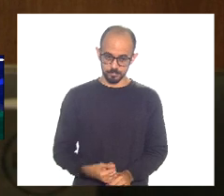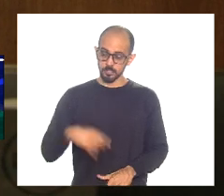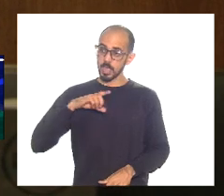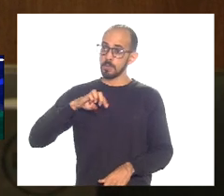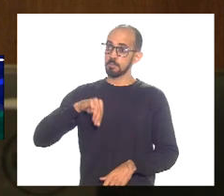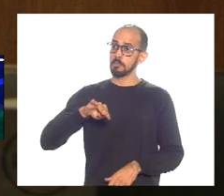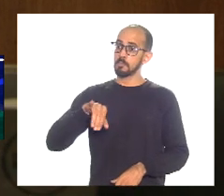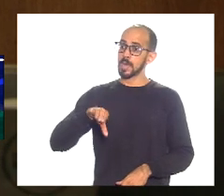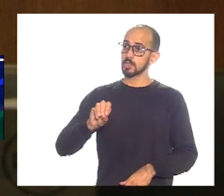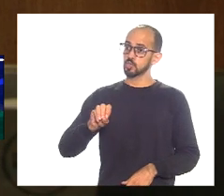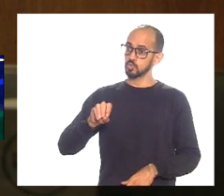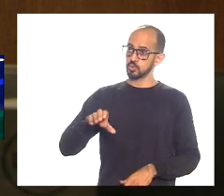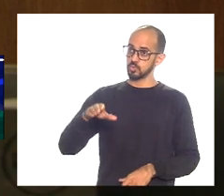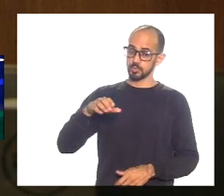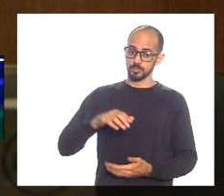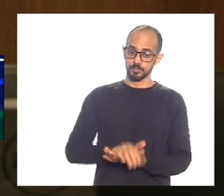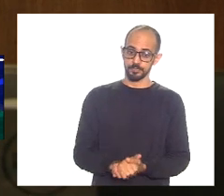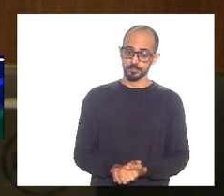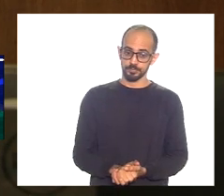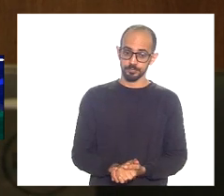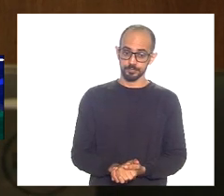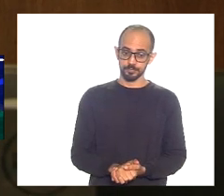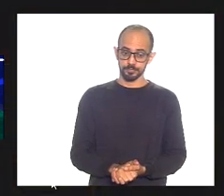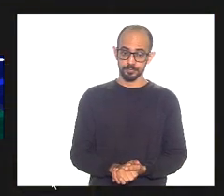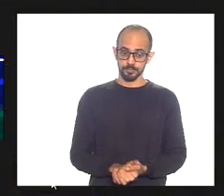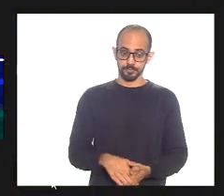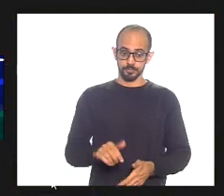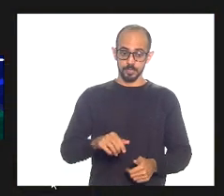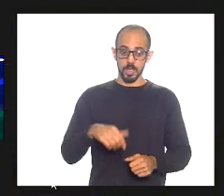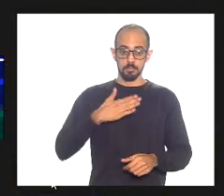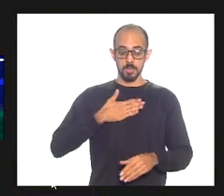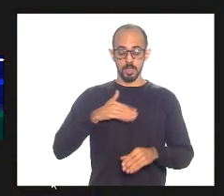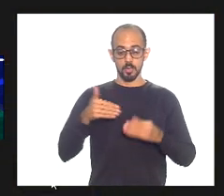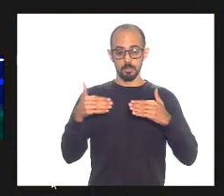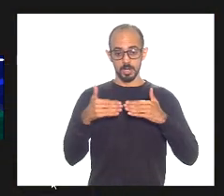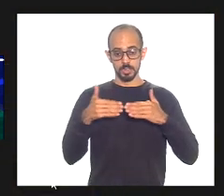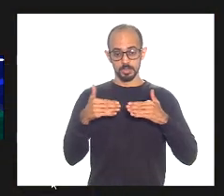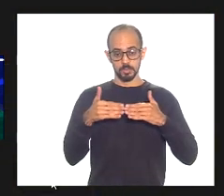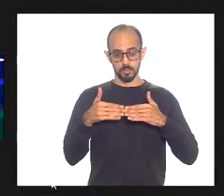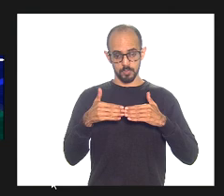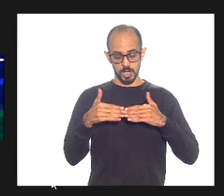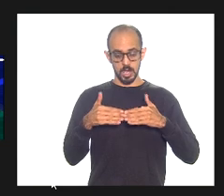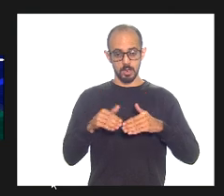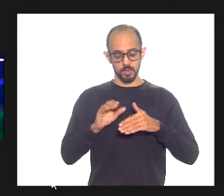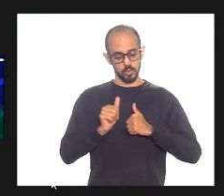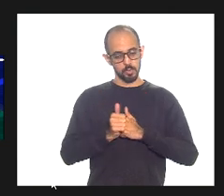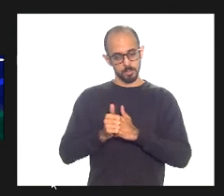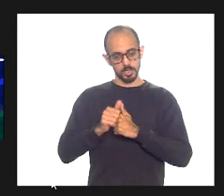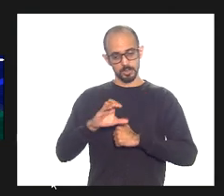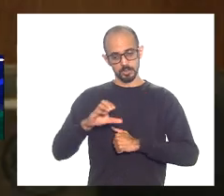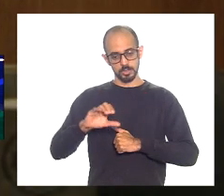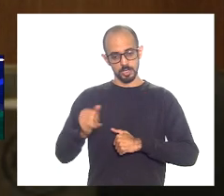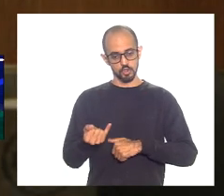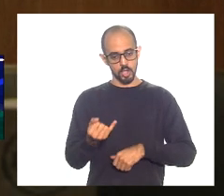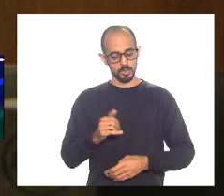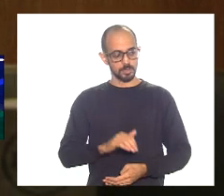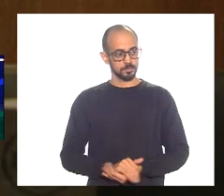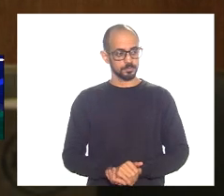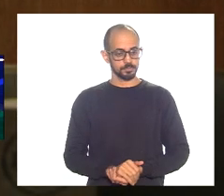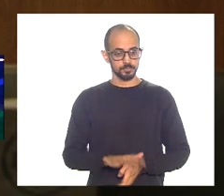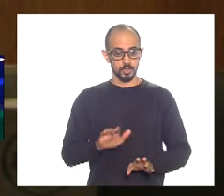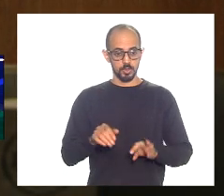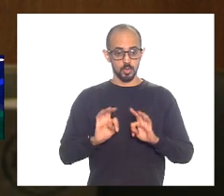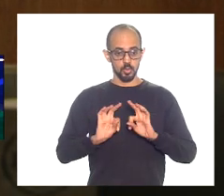Canella. Senhor presidente, o parecer é favorável, acompanhando o parecer da CCJ. Com os